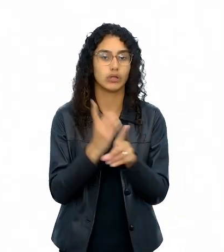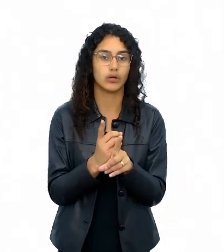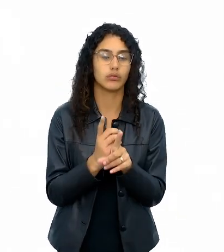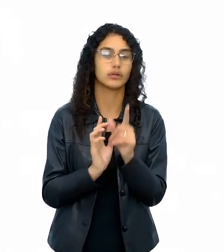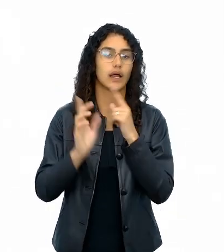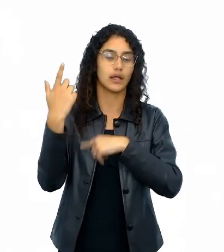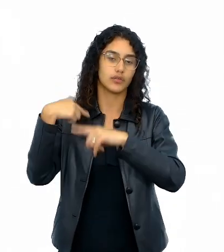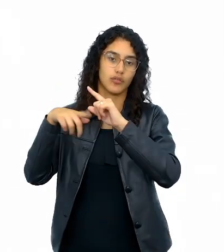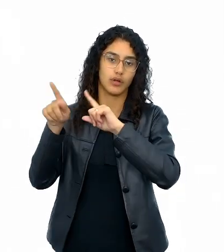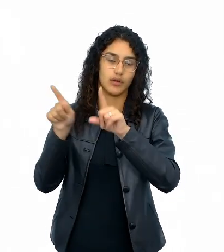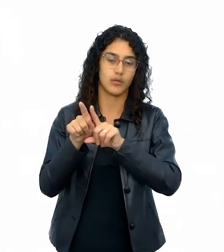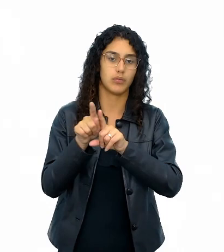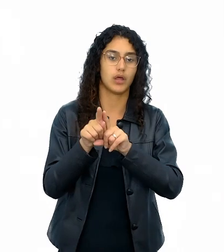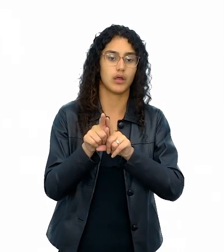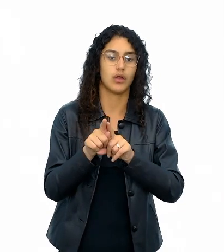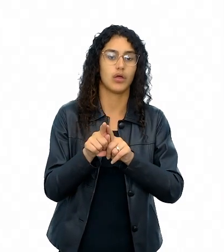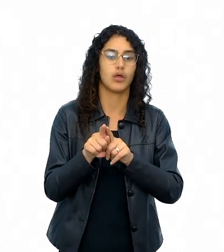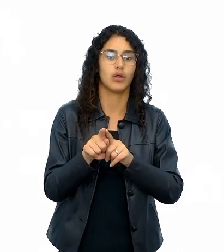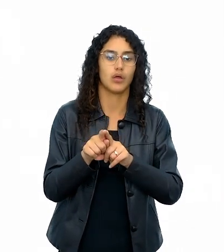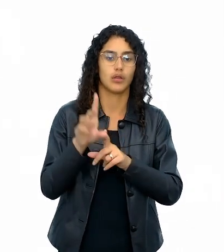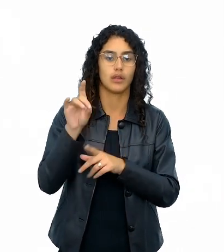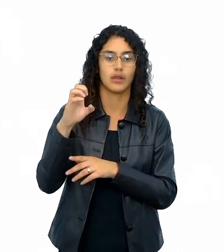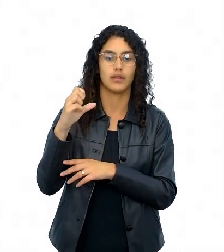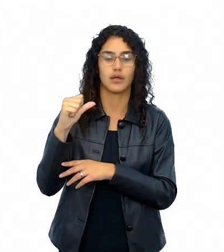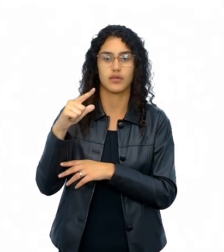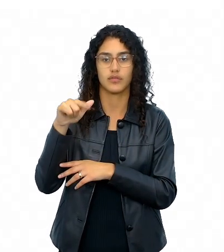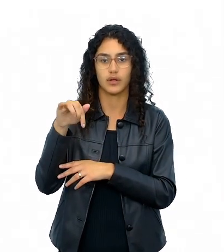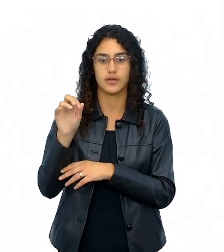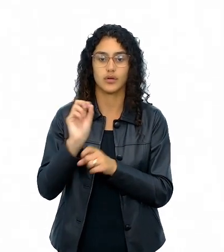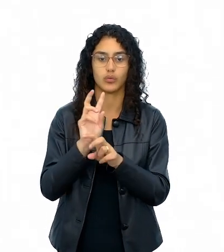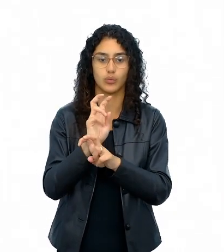promover a descalcificação desse osso, tá bem?